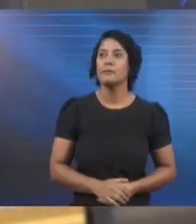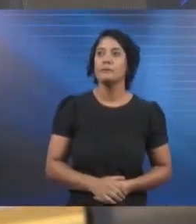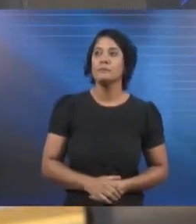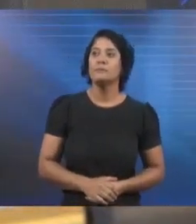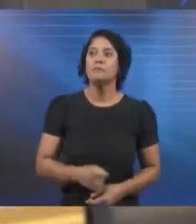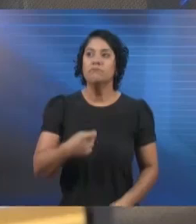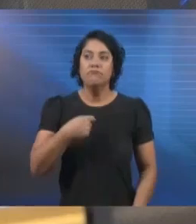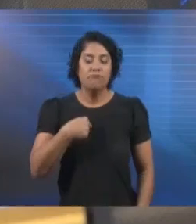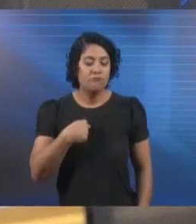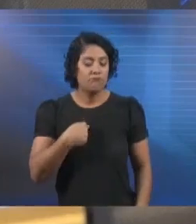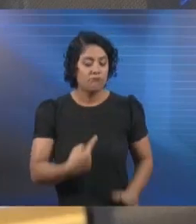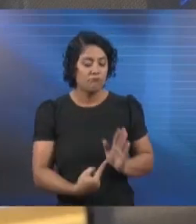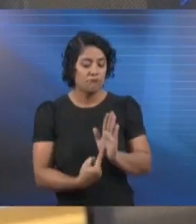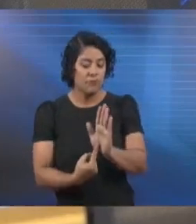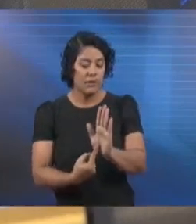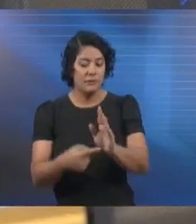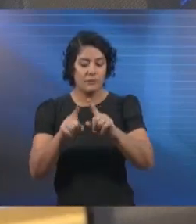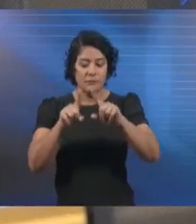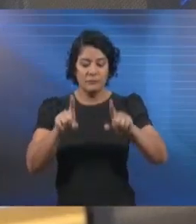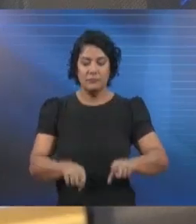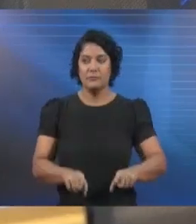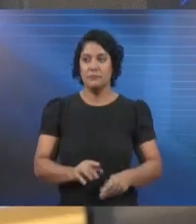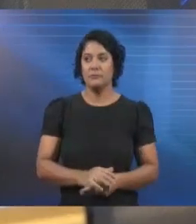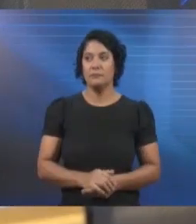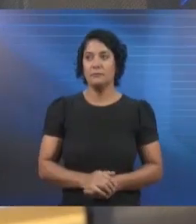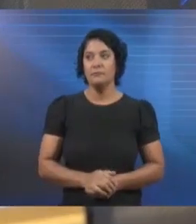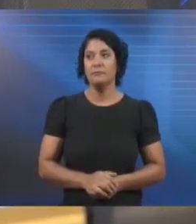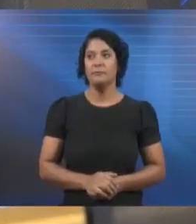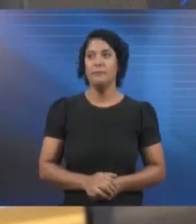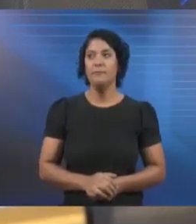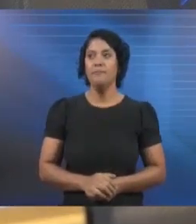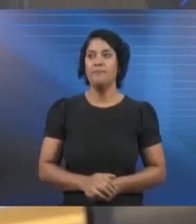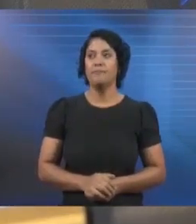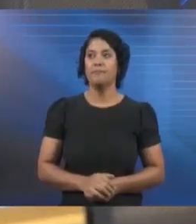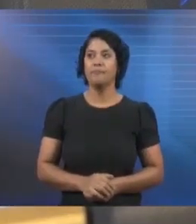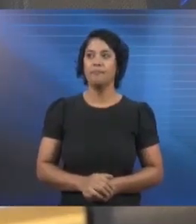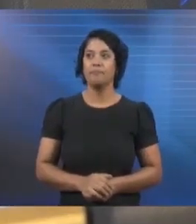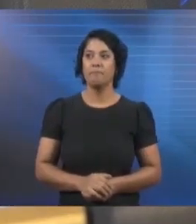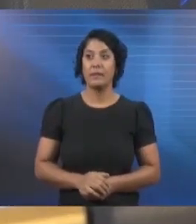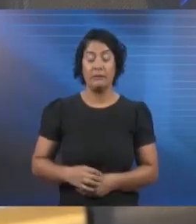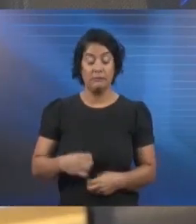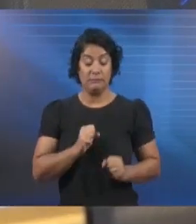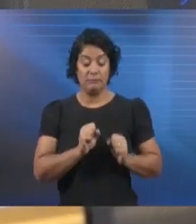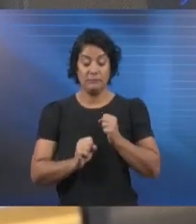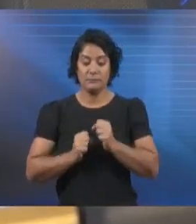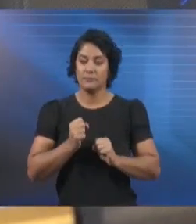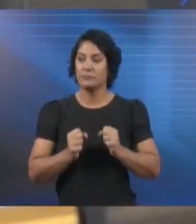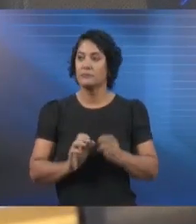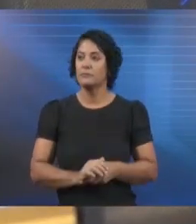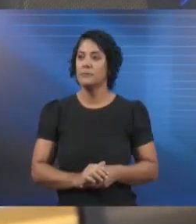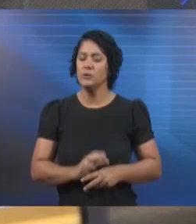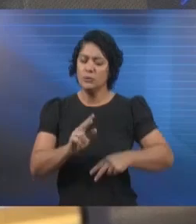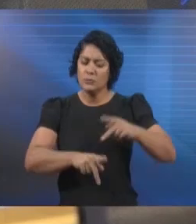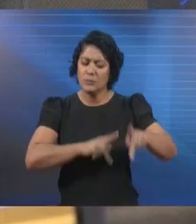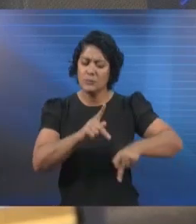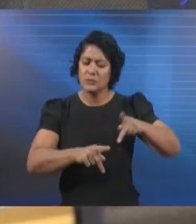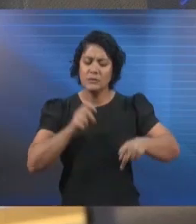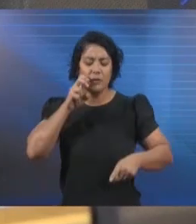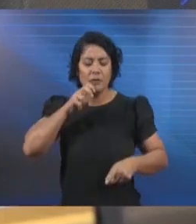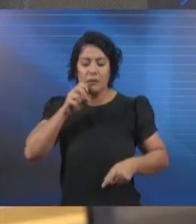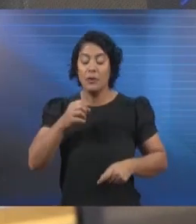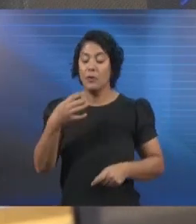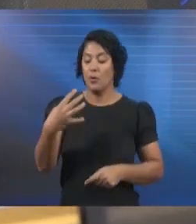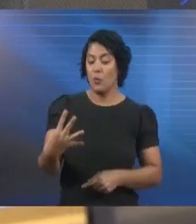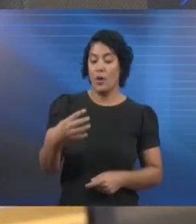Eu apresento esse projeto pela indignação apresentada pelo povo não só de Natal mas nos